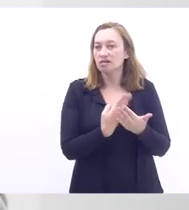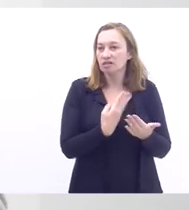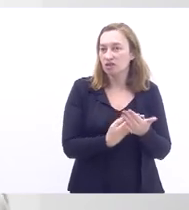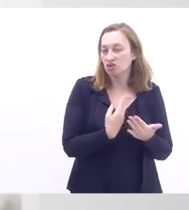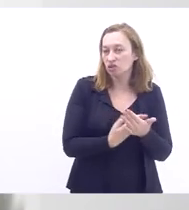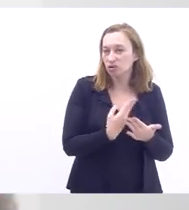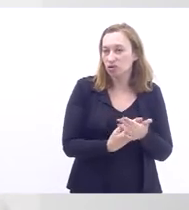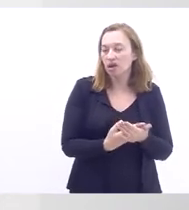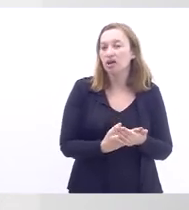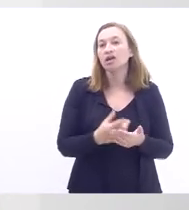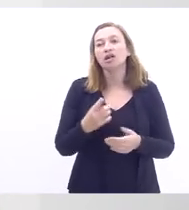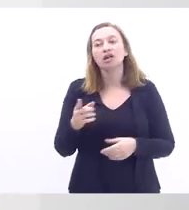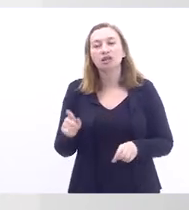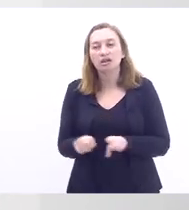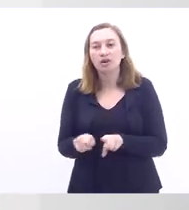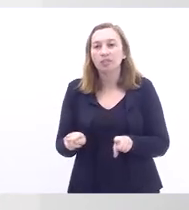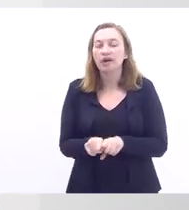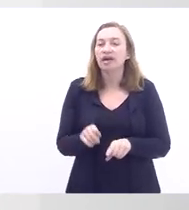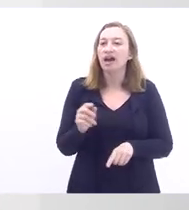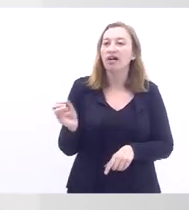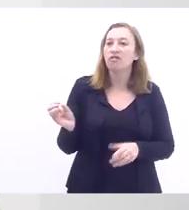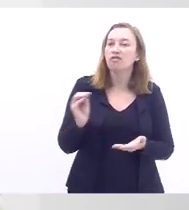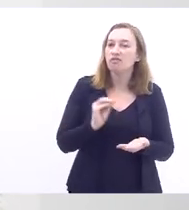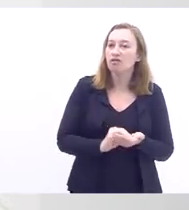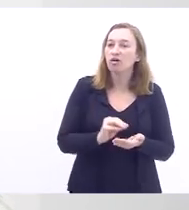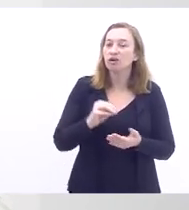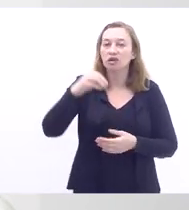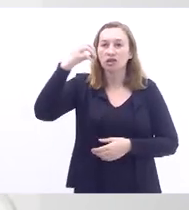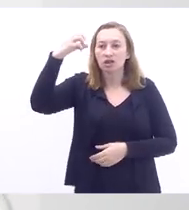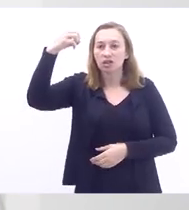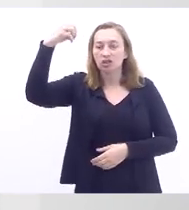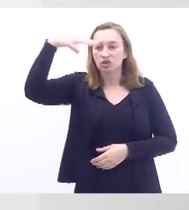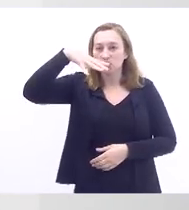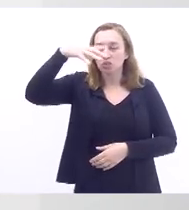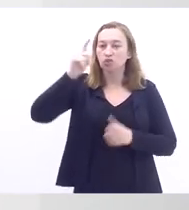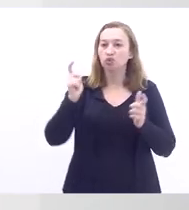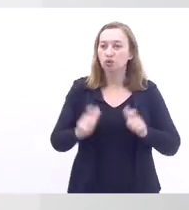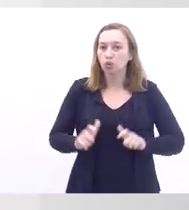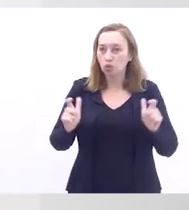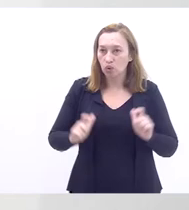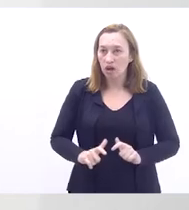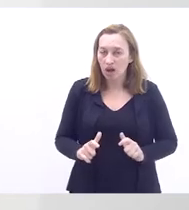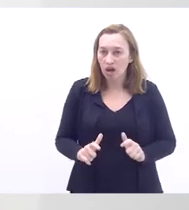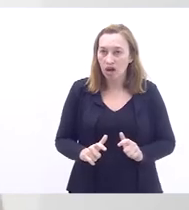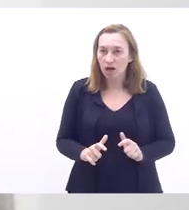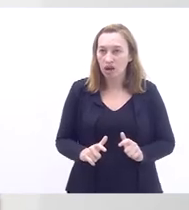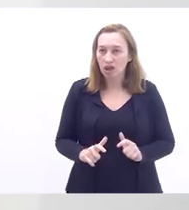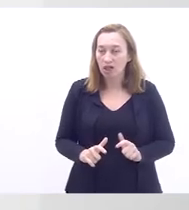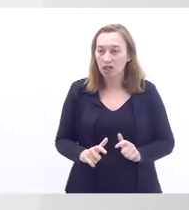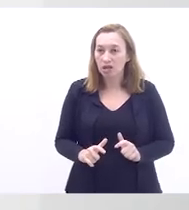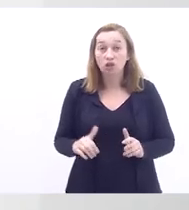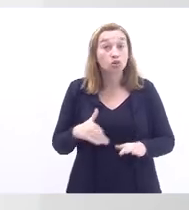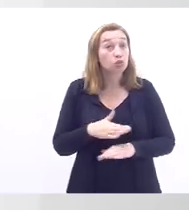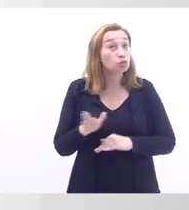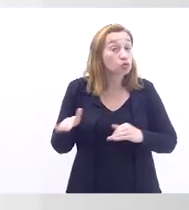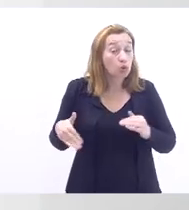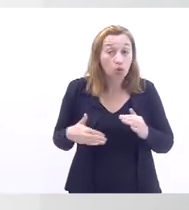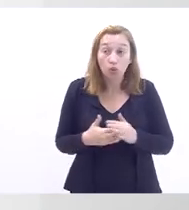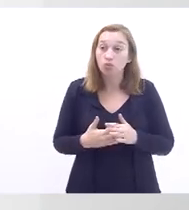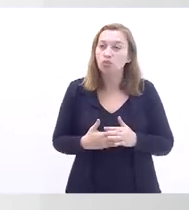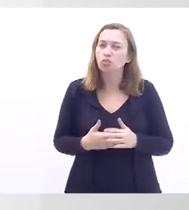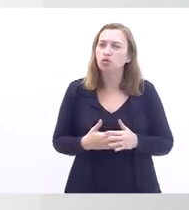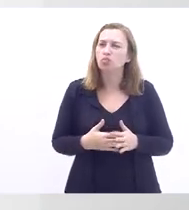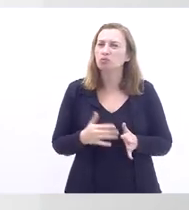posteriormente mais recente a falta de energia no Campus a falta de energia no Campus inteiro